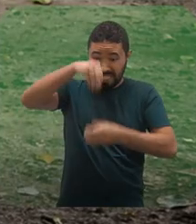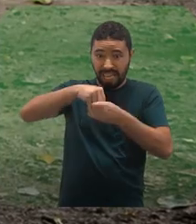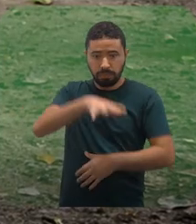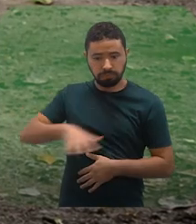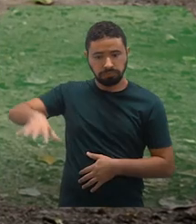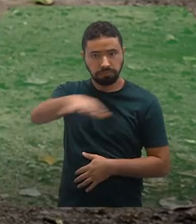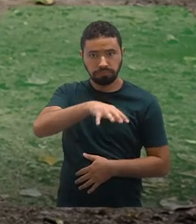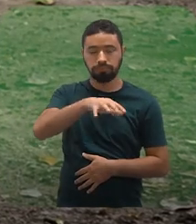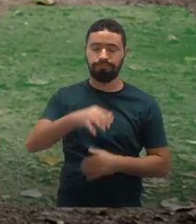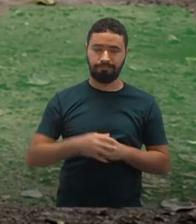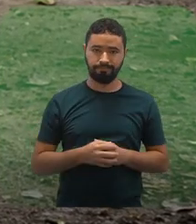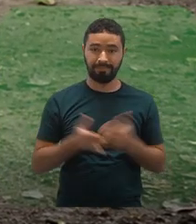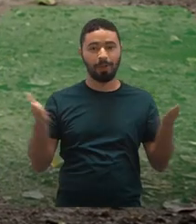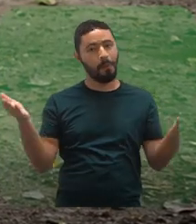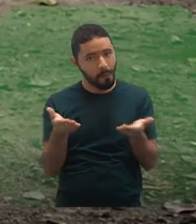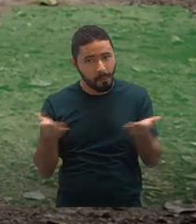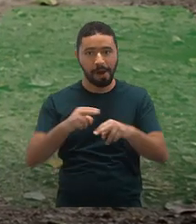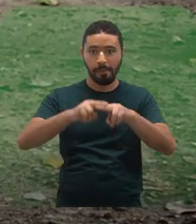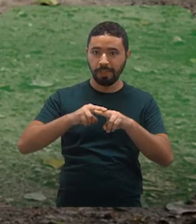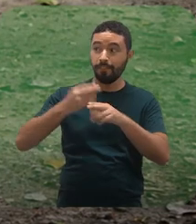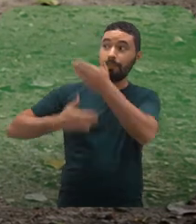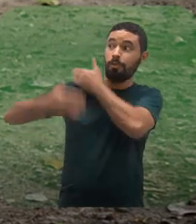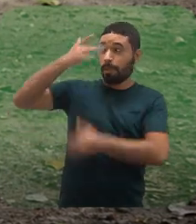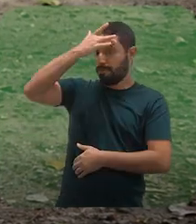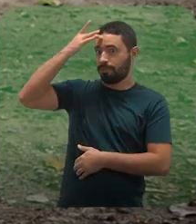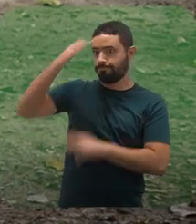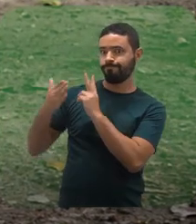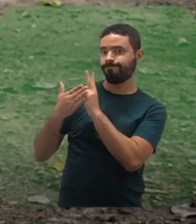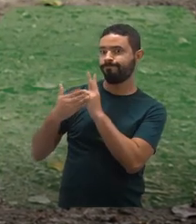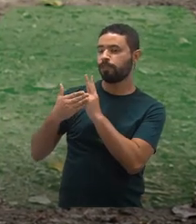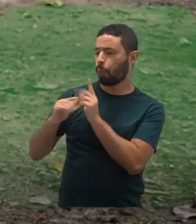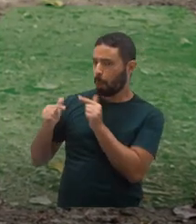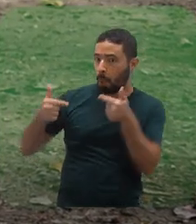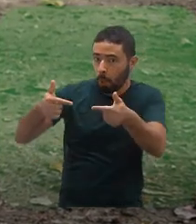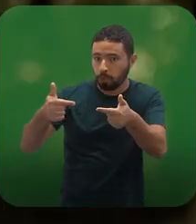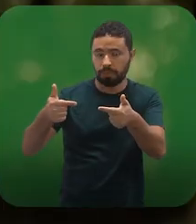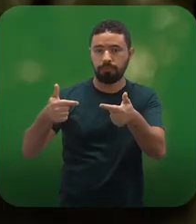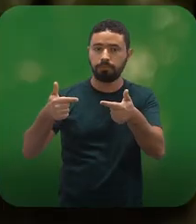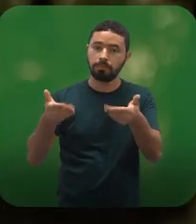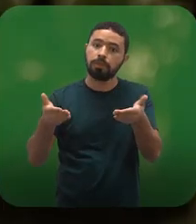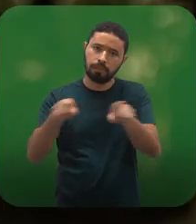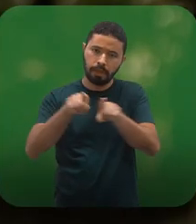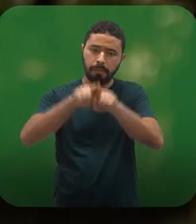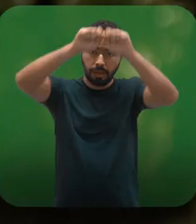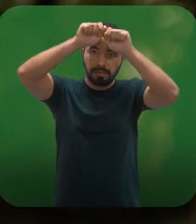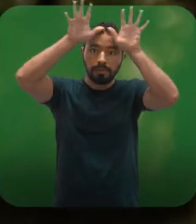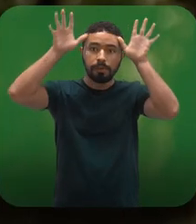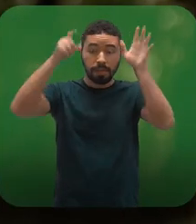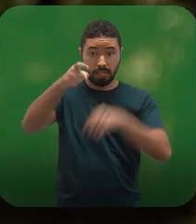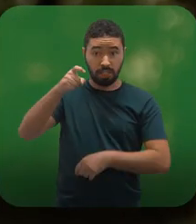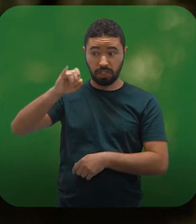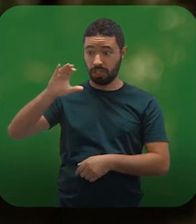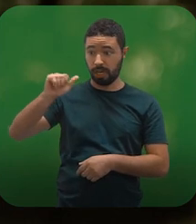luta desses companheiros e do cacique Chicão e de nossas lideranças e do nosso cacique